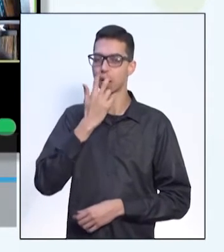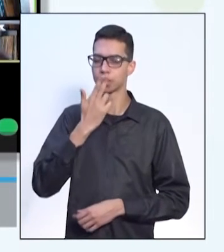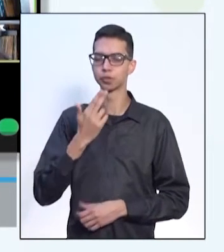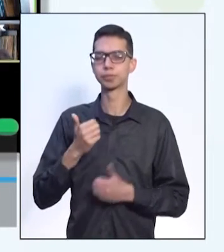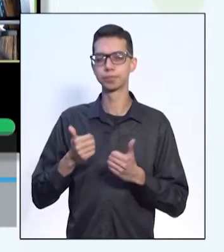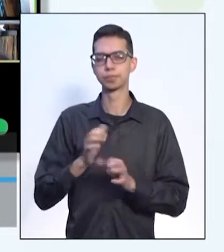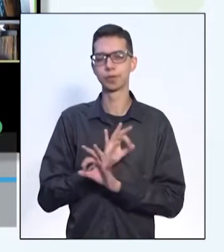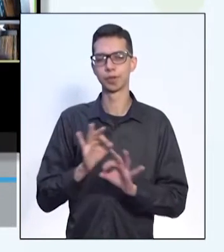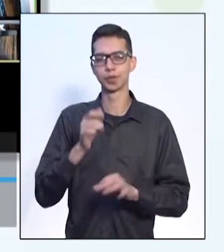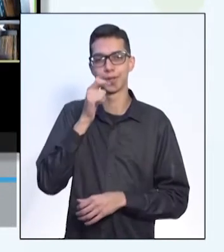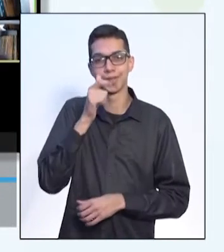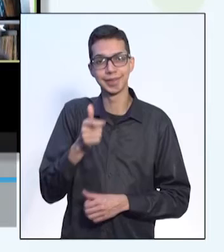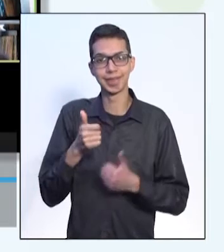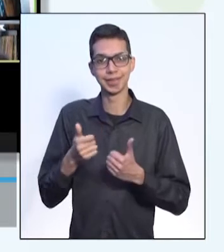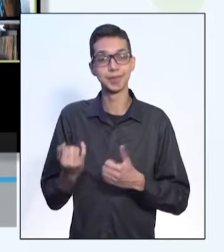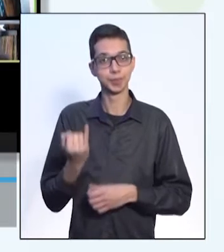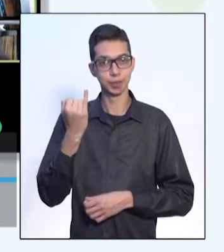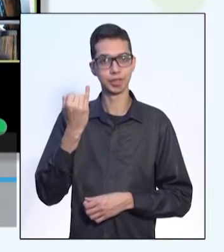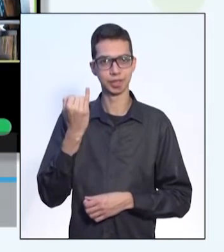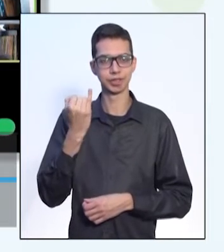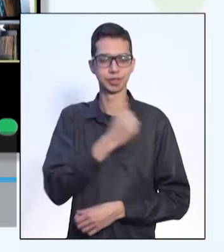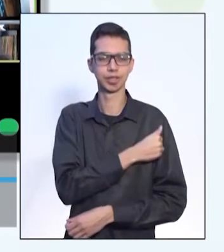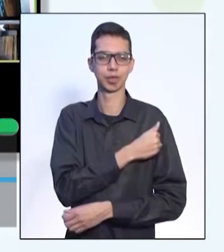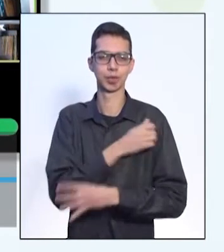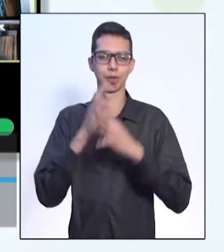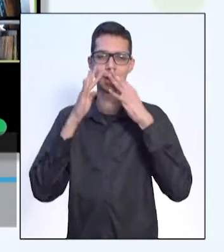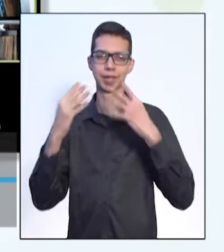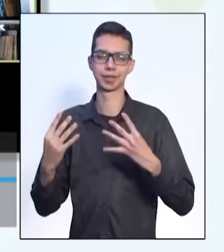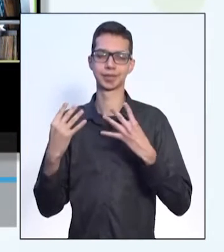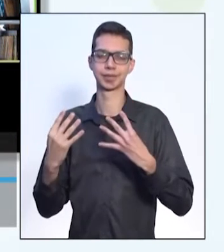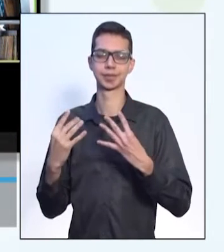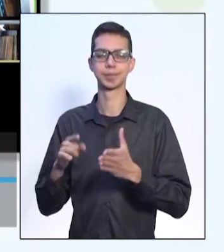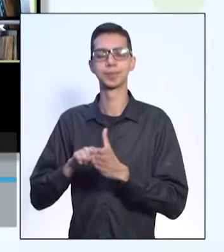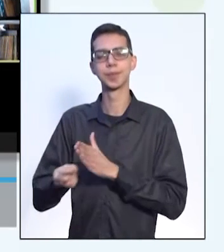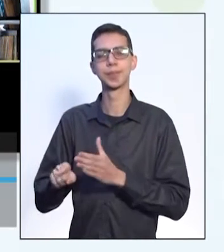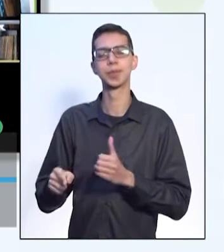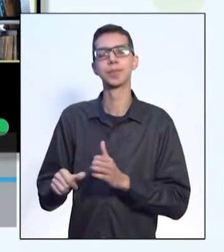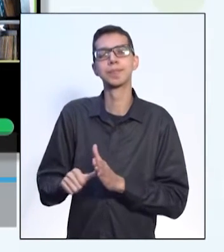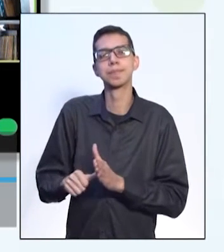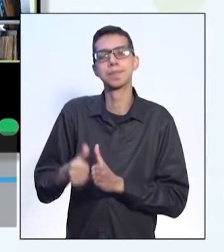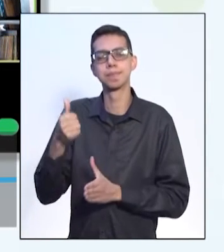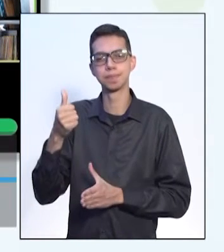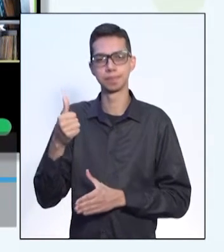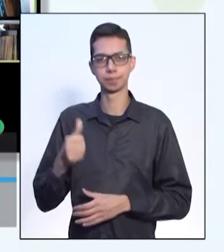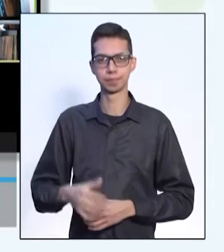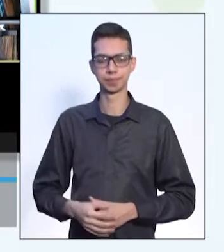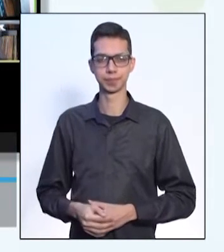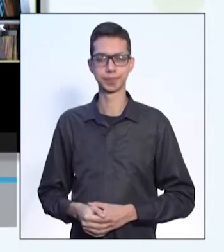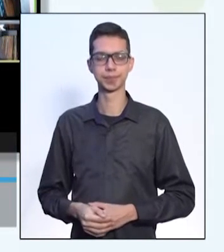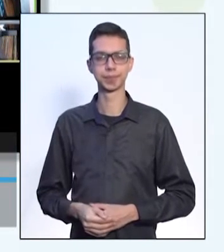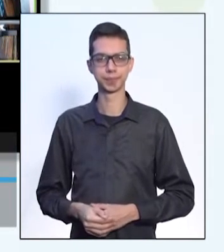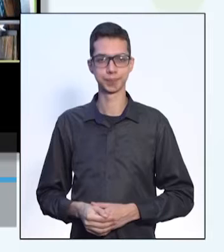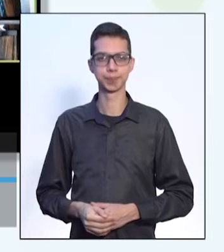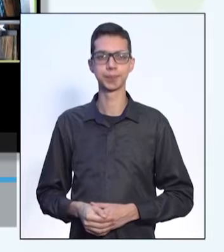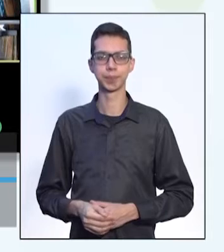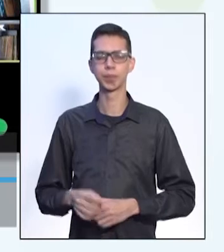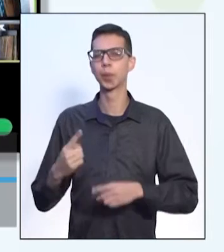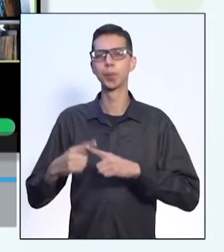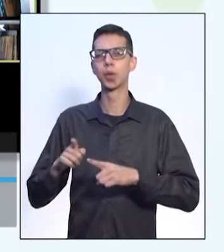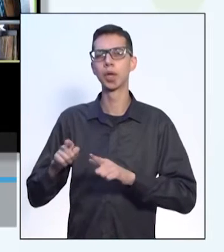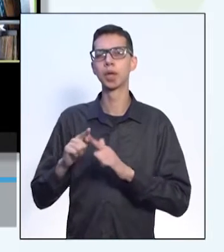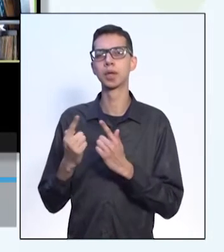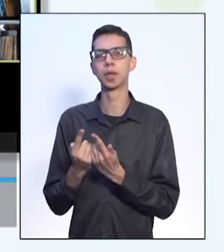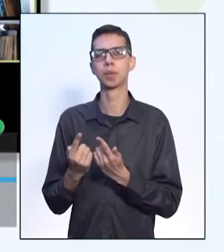eu vou começar fazendo a primeira pergunta, que é: por que você quis participar do Grêmio Estudantil do